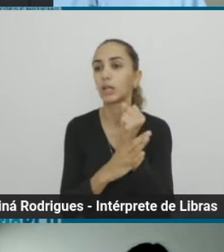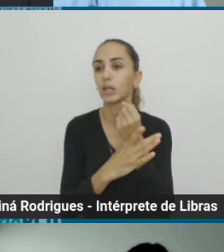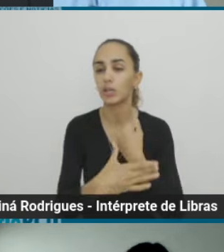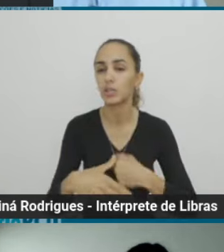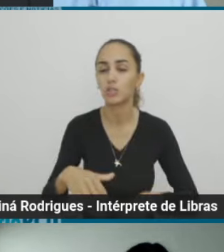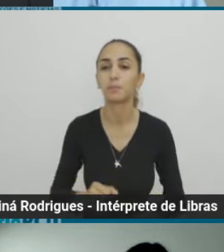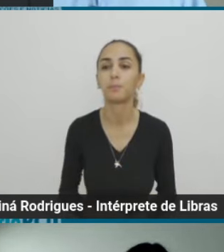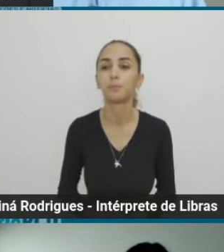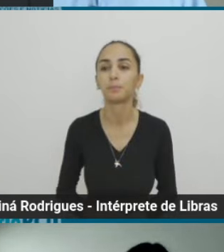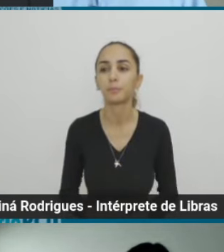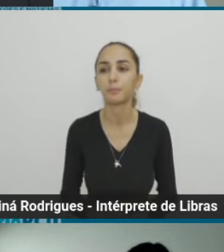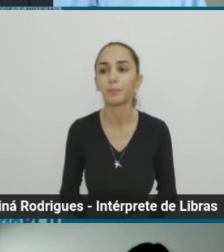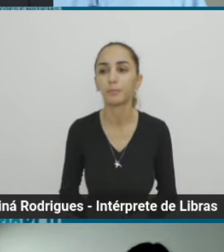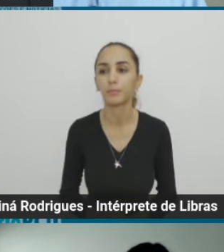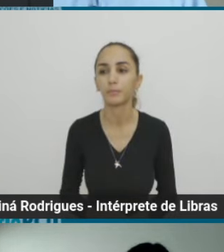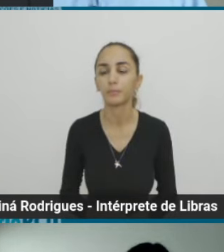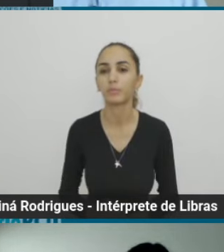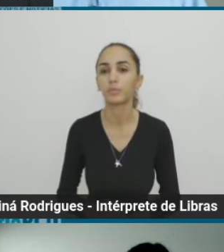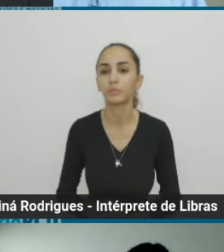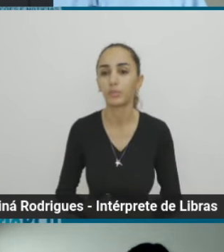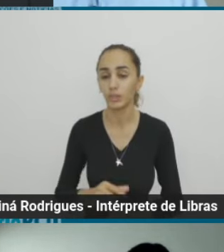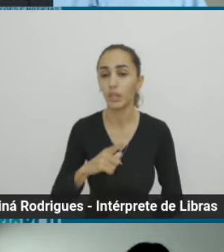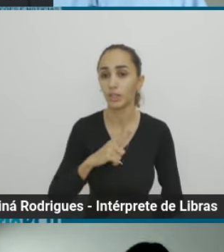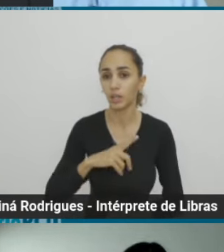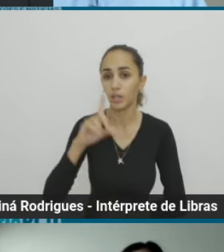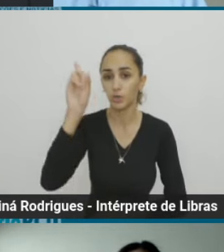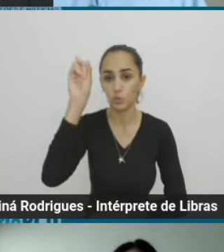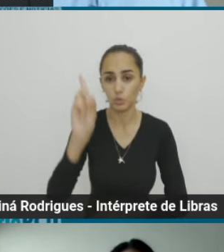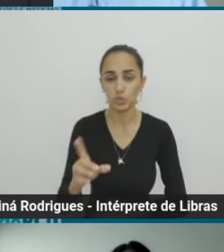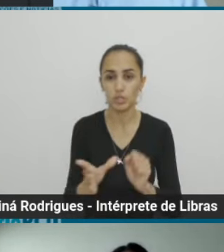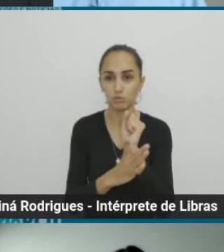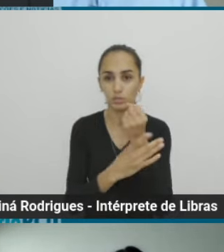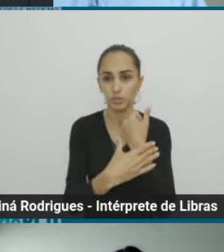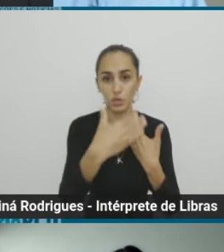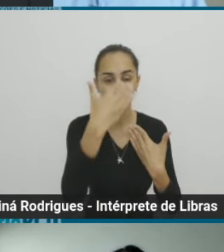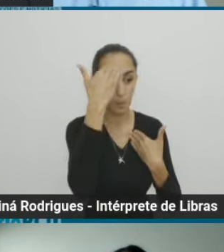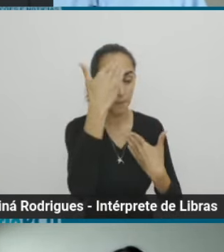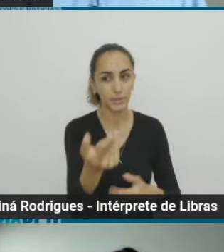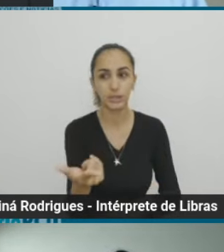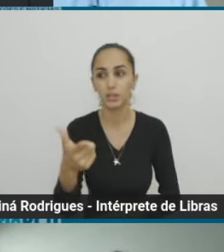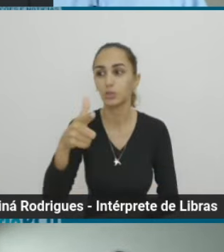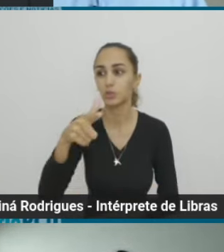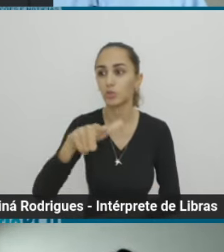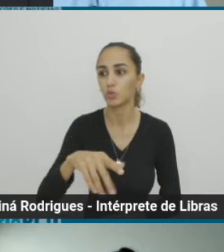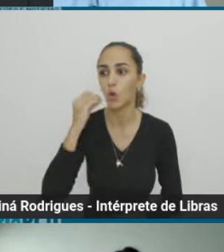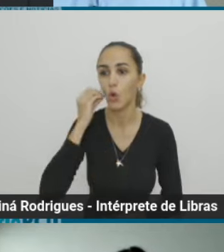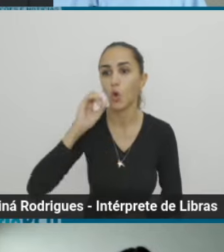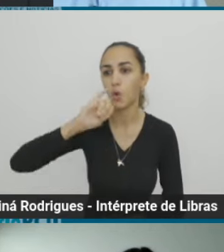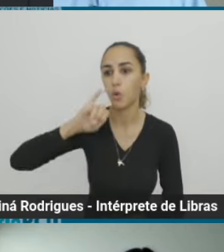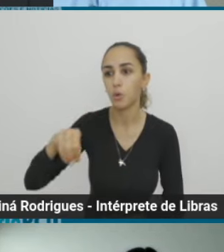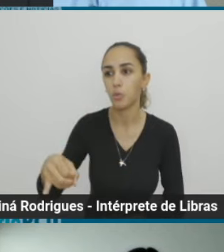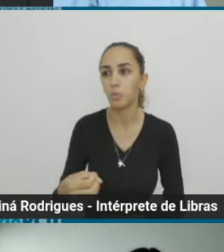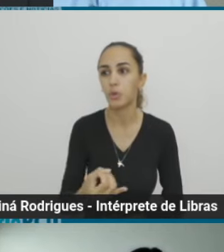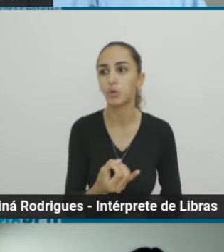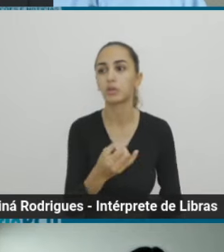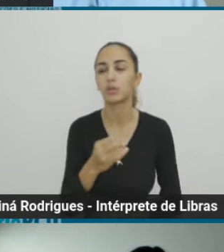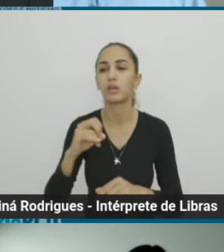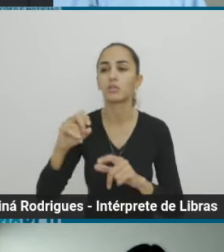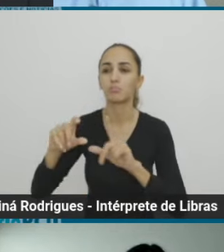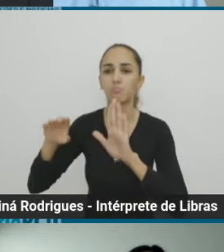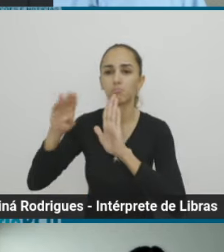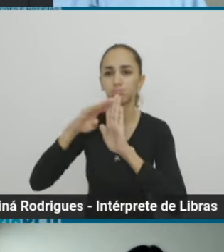e absoluto exercício dos seus direitos. Muito obrigado mais uma vez por essa oportunidade que o seu programa confere não